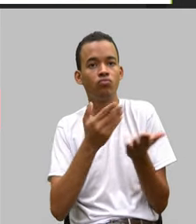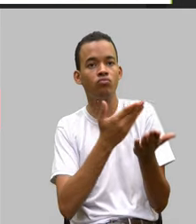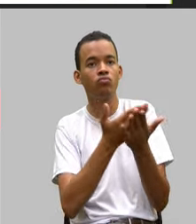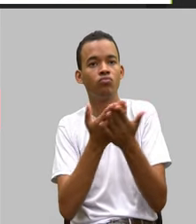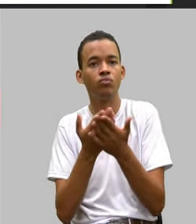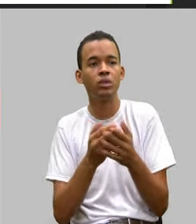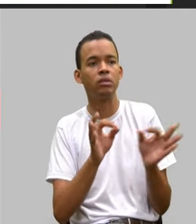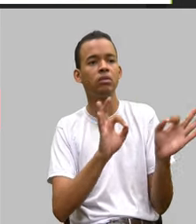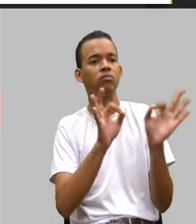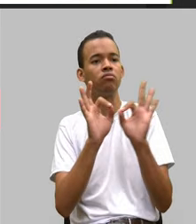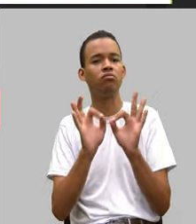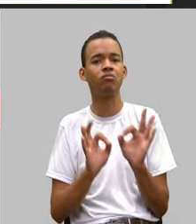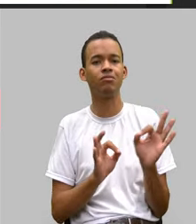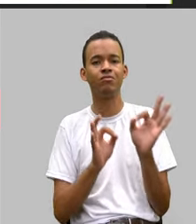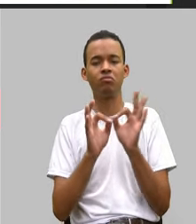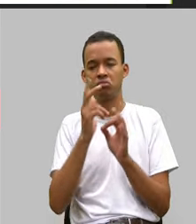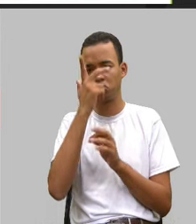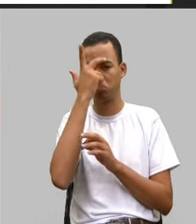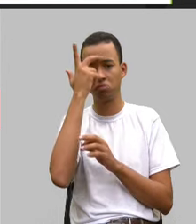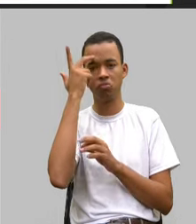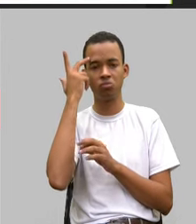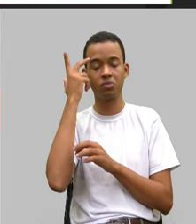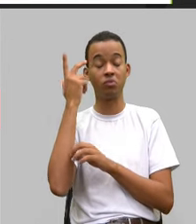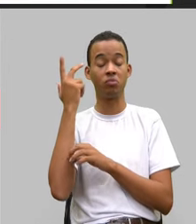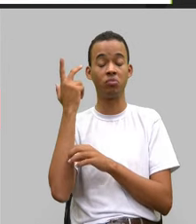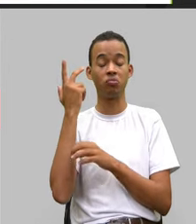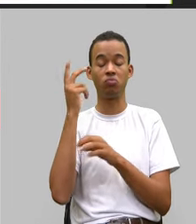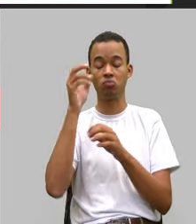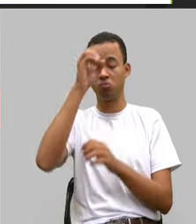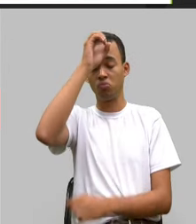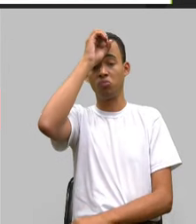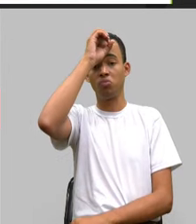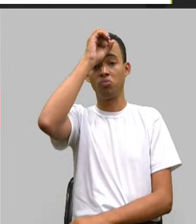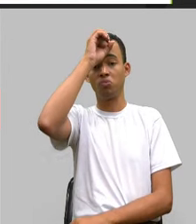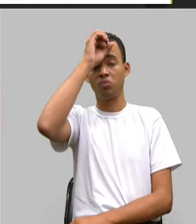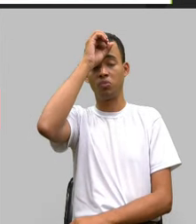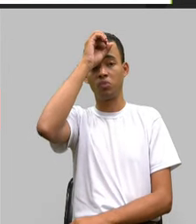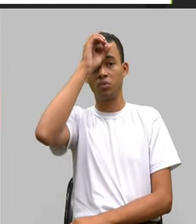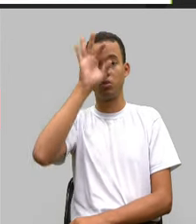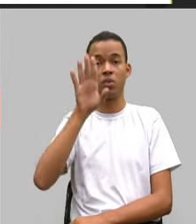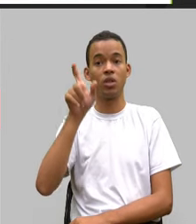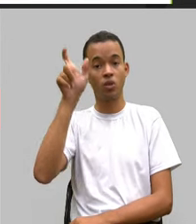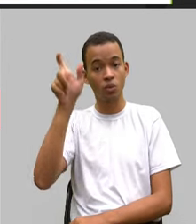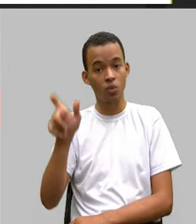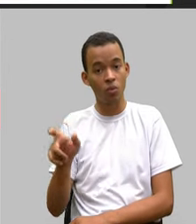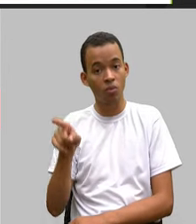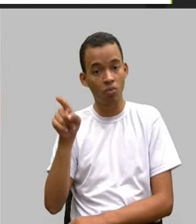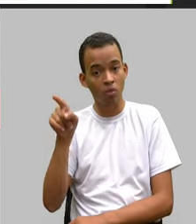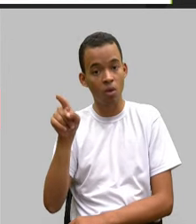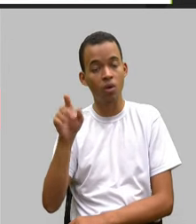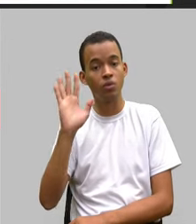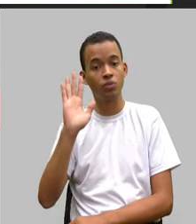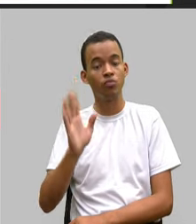ninguém sabia como a cannabis funcionava em 1983 mas o professor carlini já tinha o primeiro estudo duplo cego randomizado do